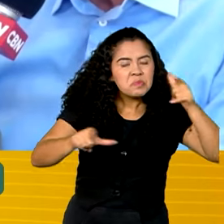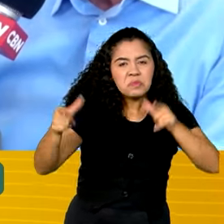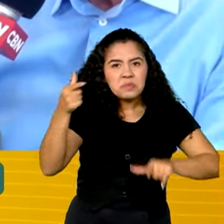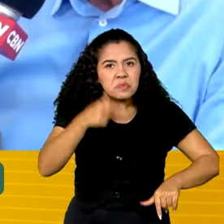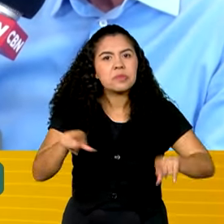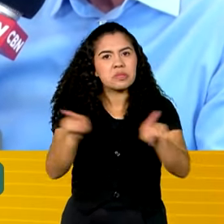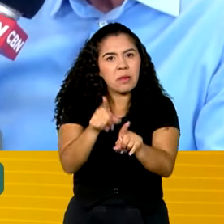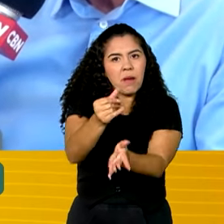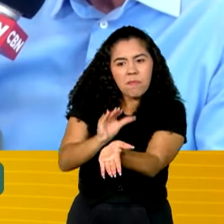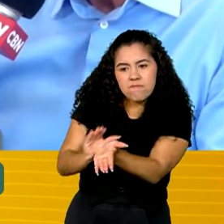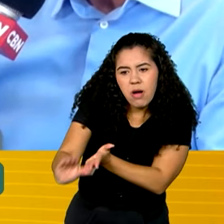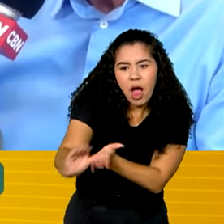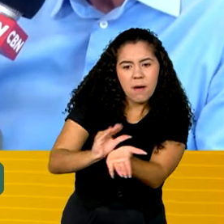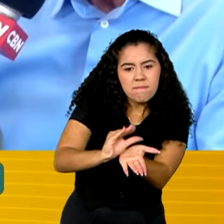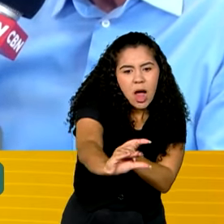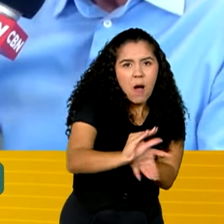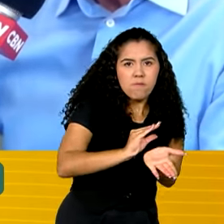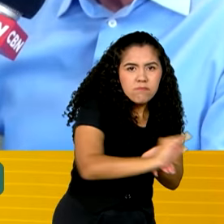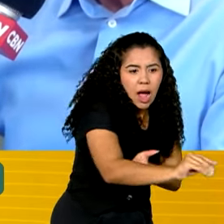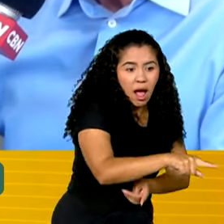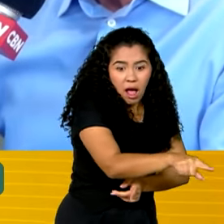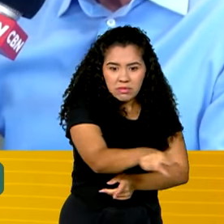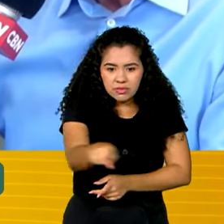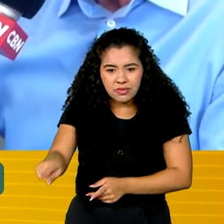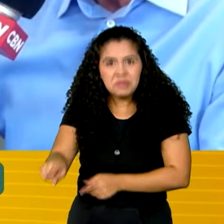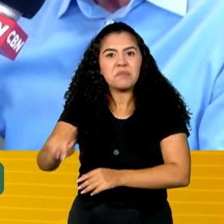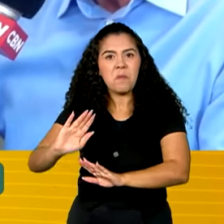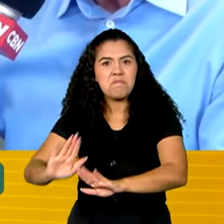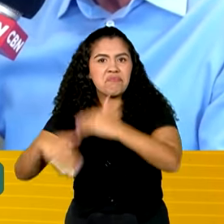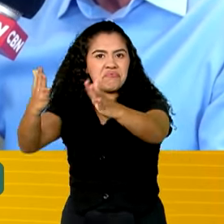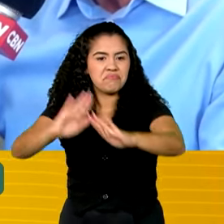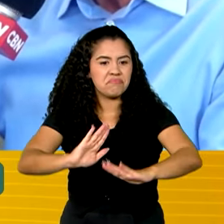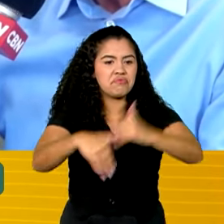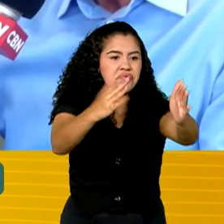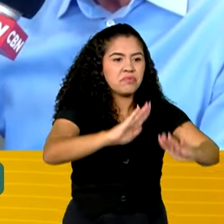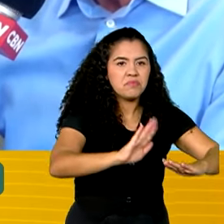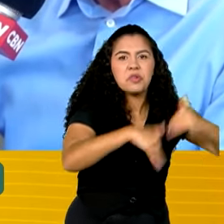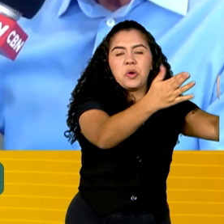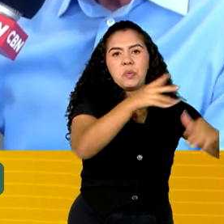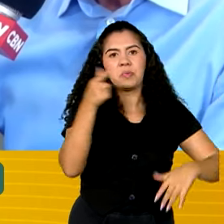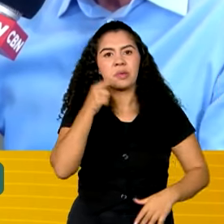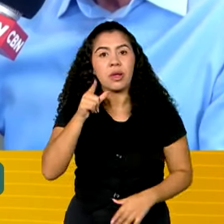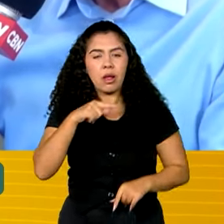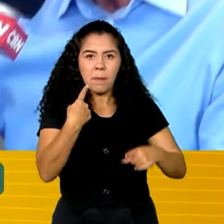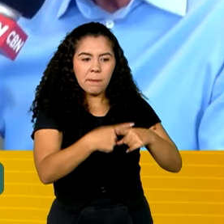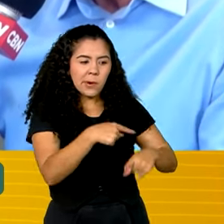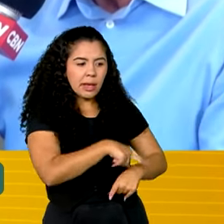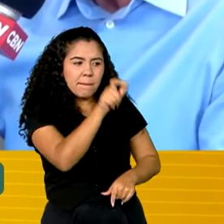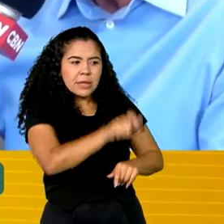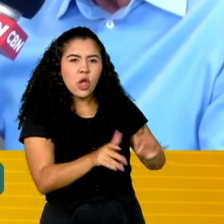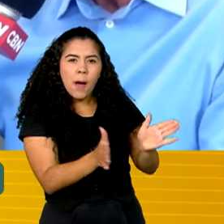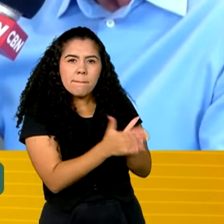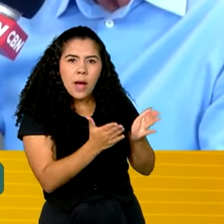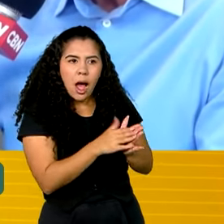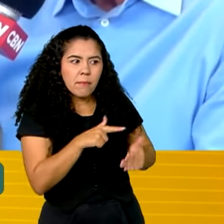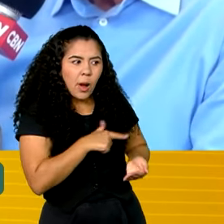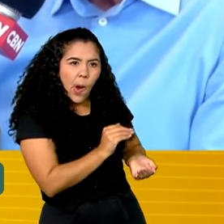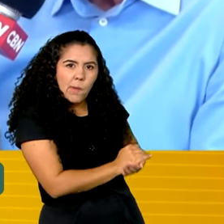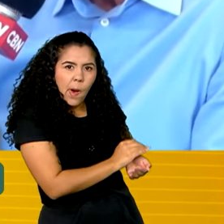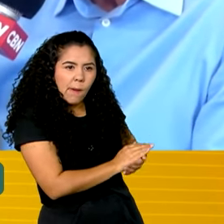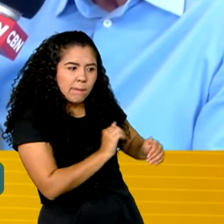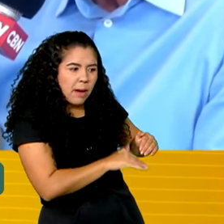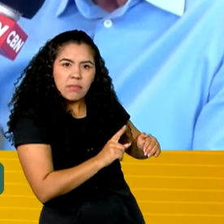mais recursos na mão de quem menos tem, ela faz efeito, porque o pobre não consegue poupar um único centavo. Então, quando você vem